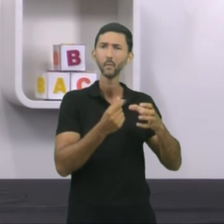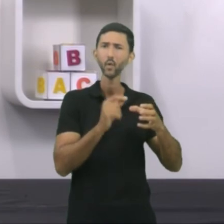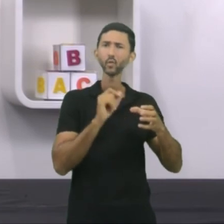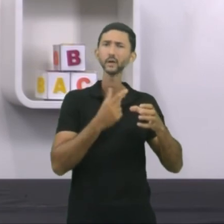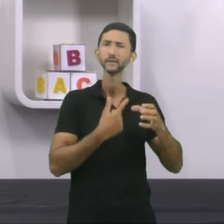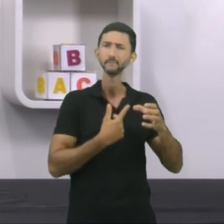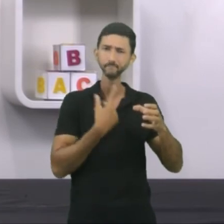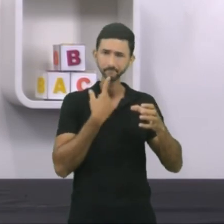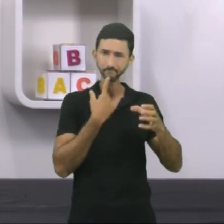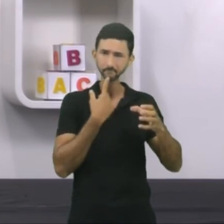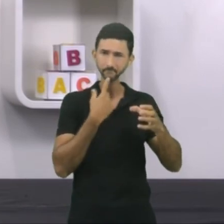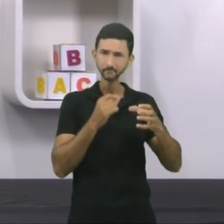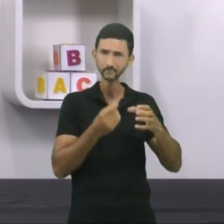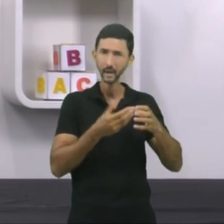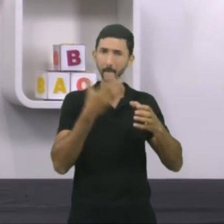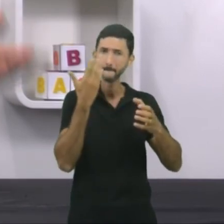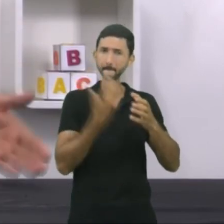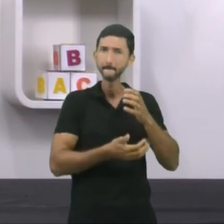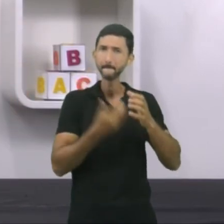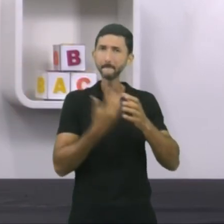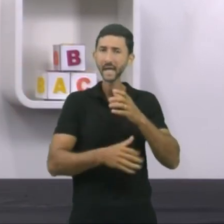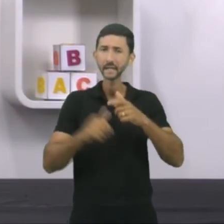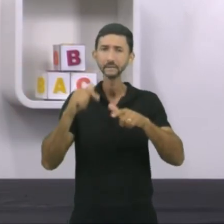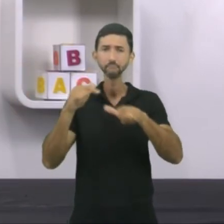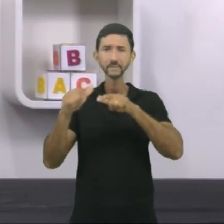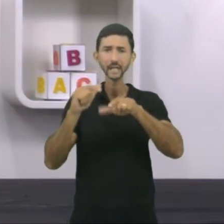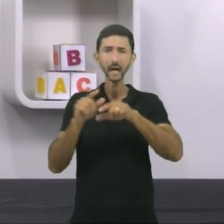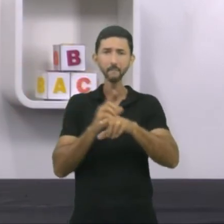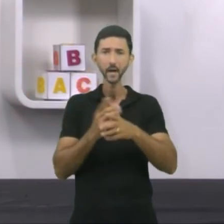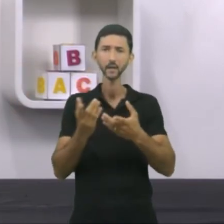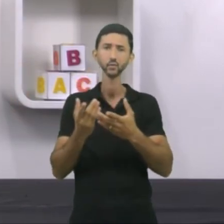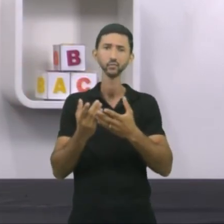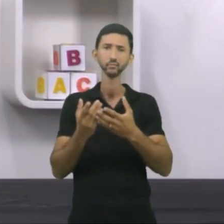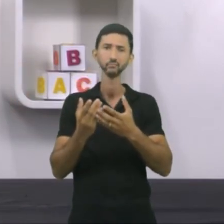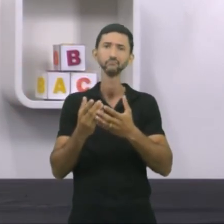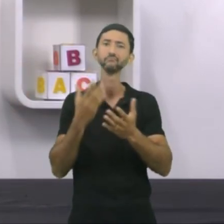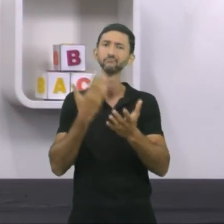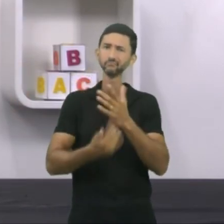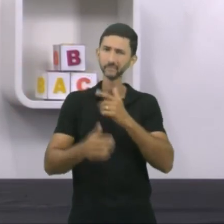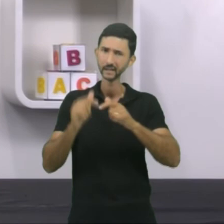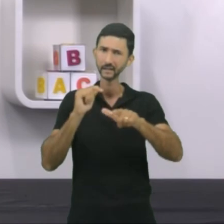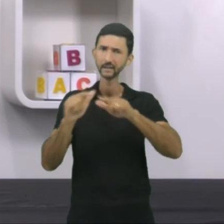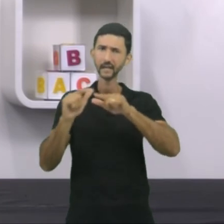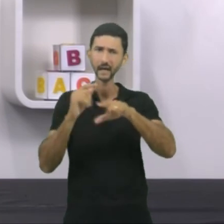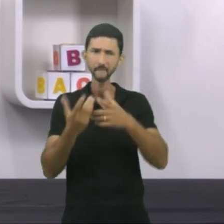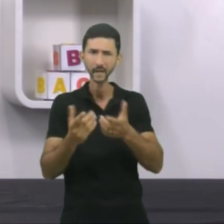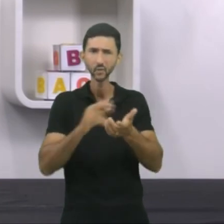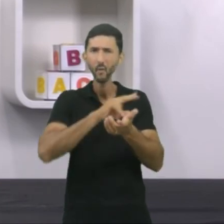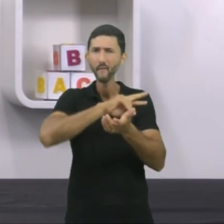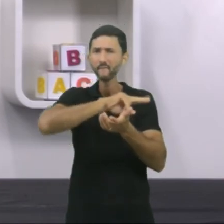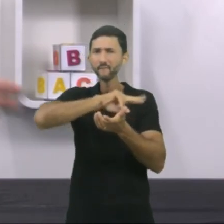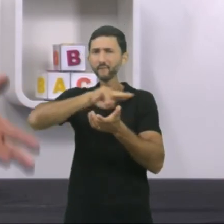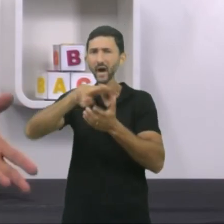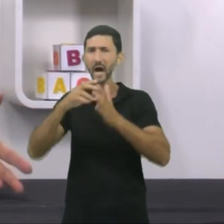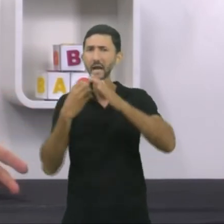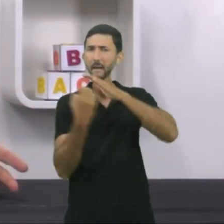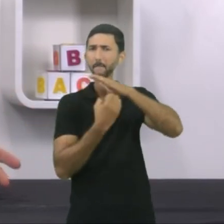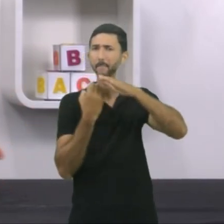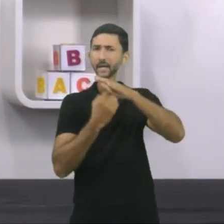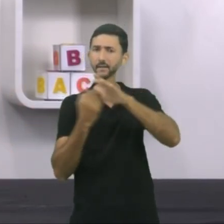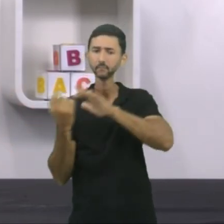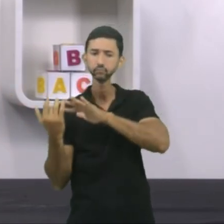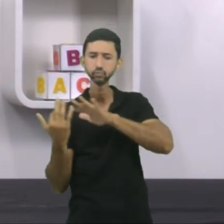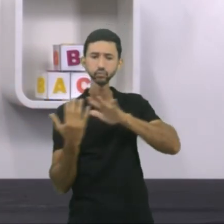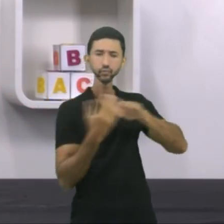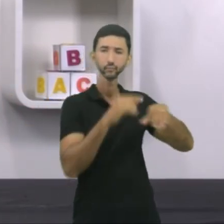se trata da perda de empregos para o México. De muitas empresas irem